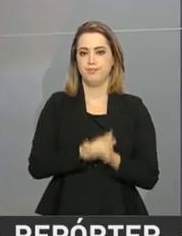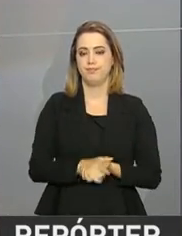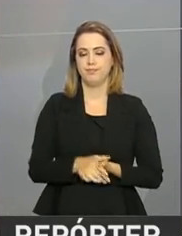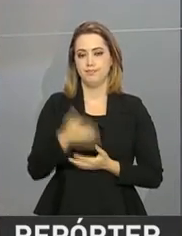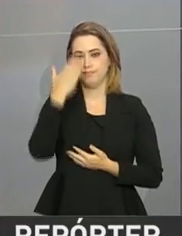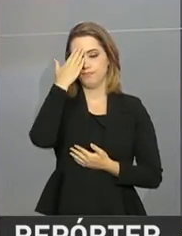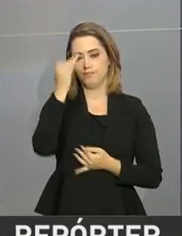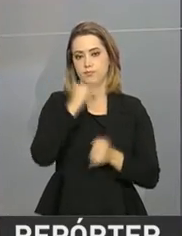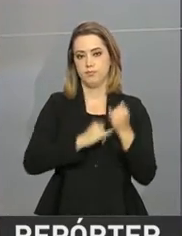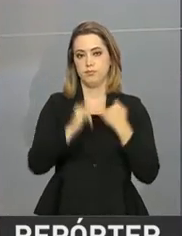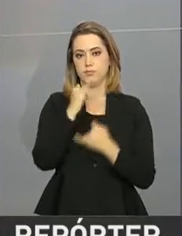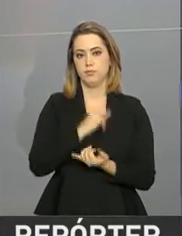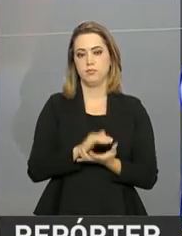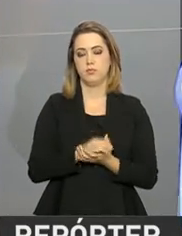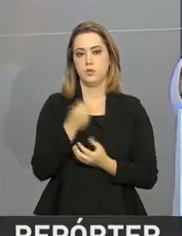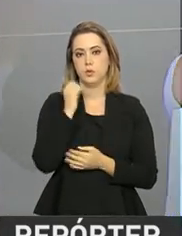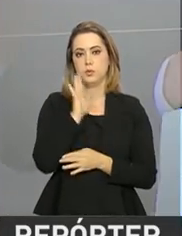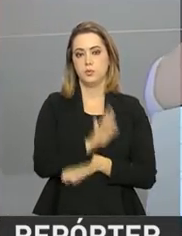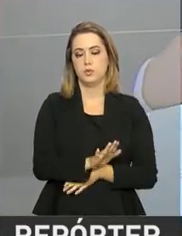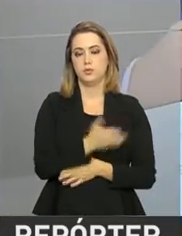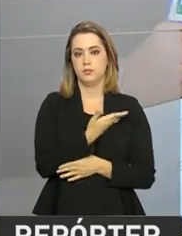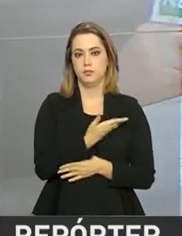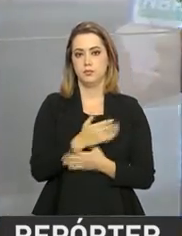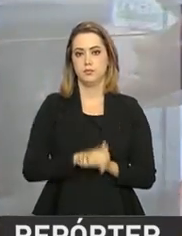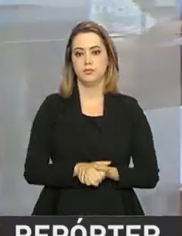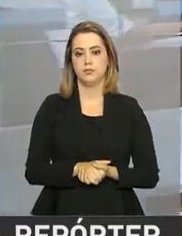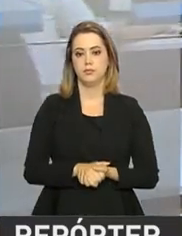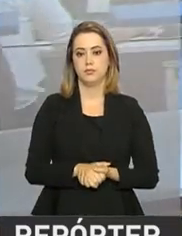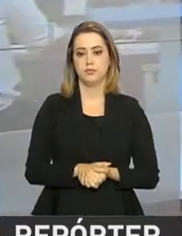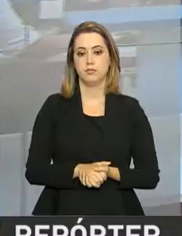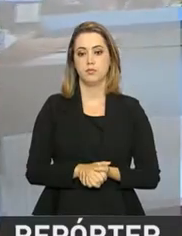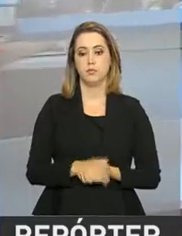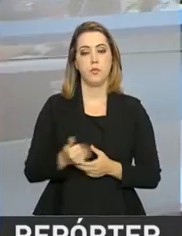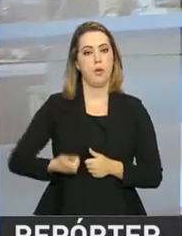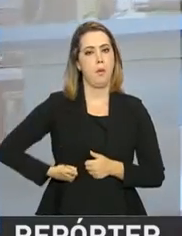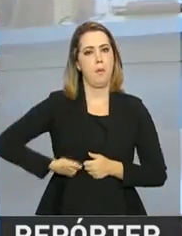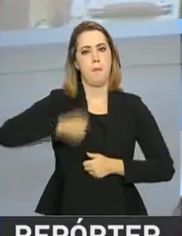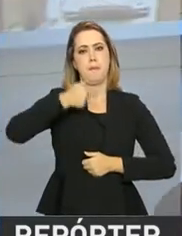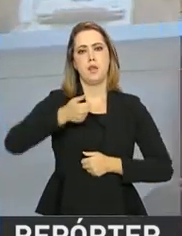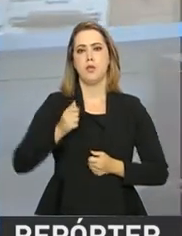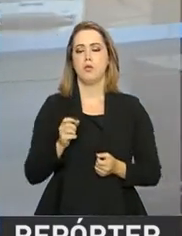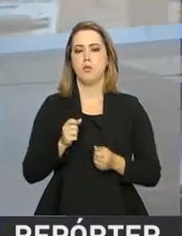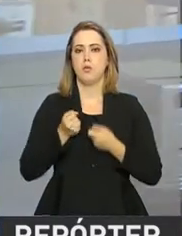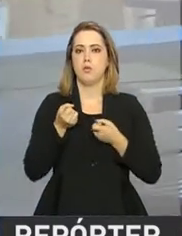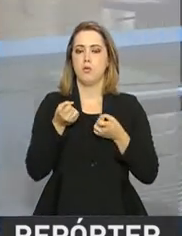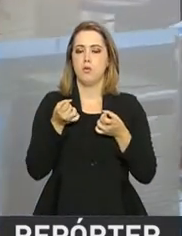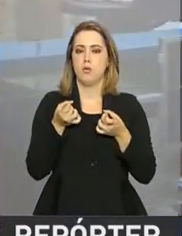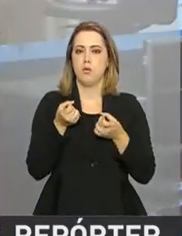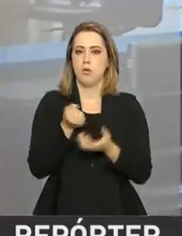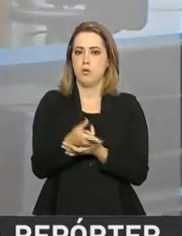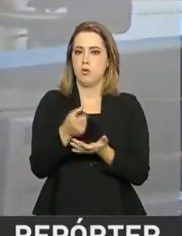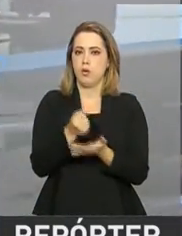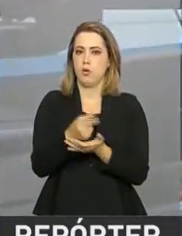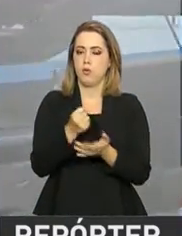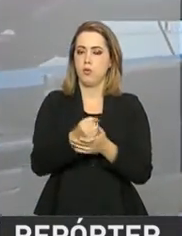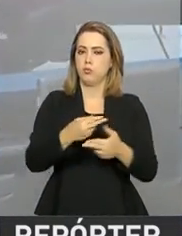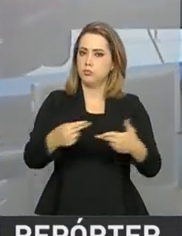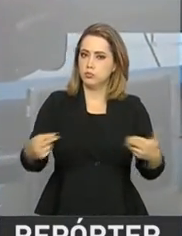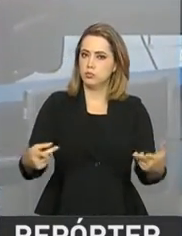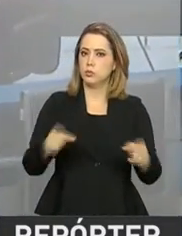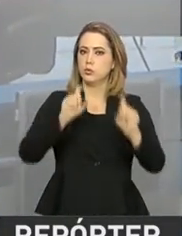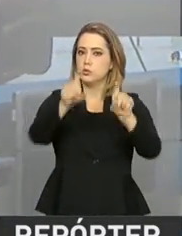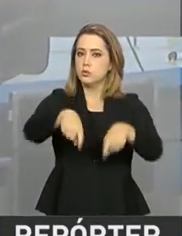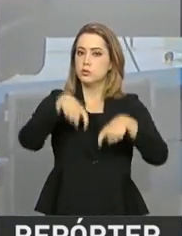nem pereira pelas informações boa tarde pra você reforçar as ações de compra de produtos da agricultura familiar pelo governo